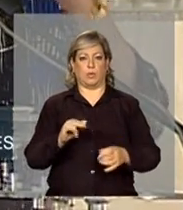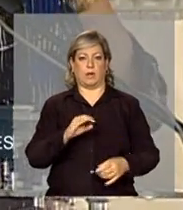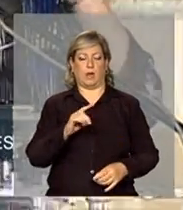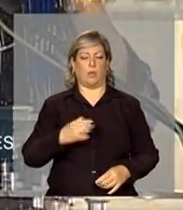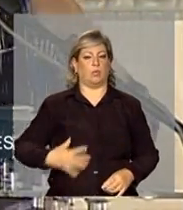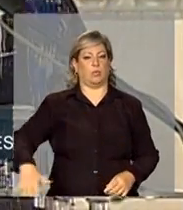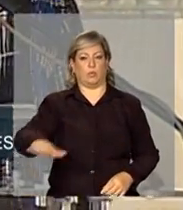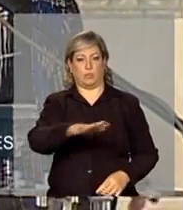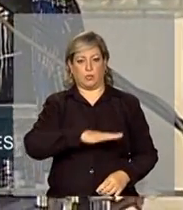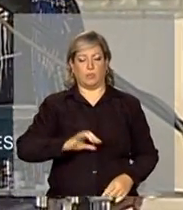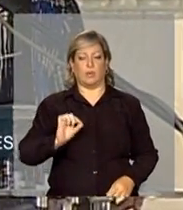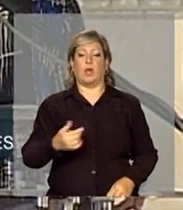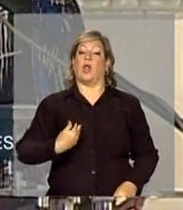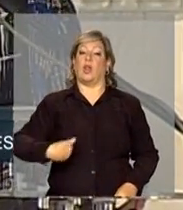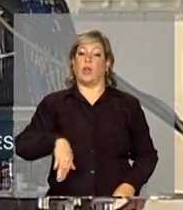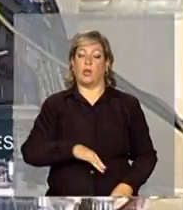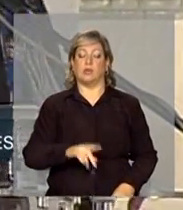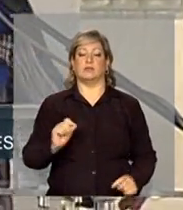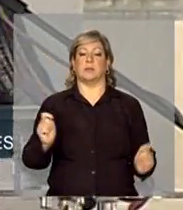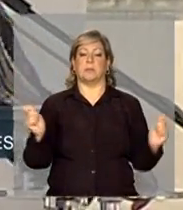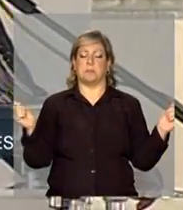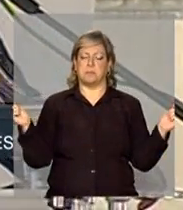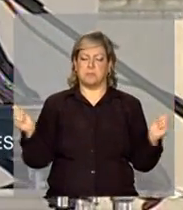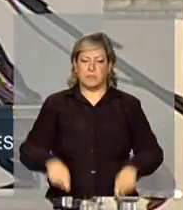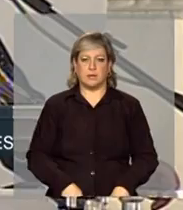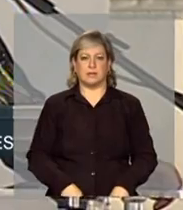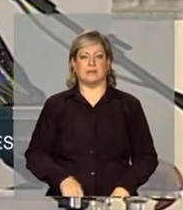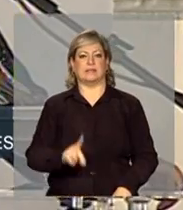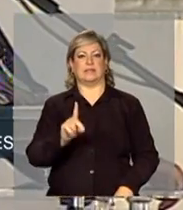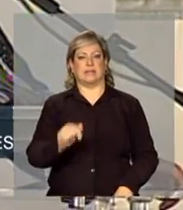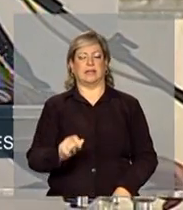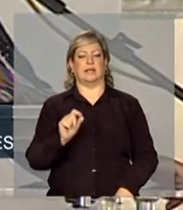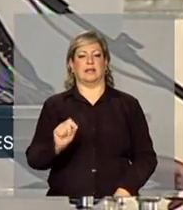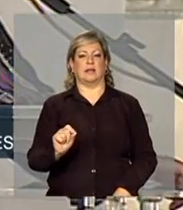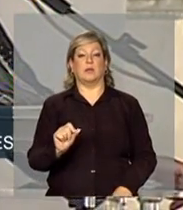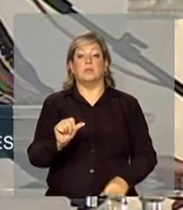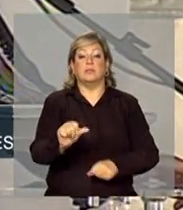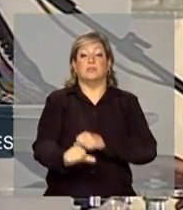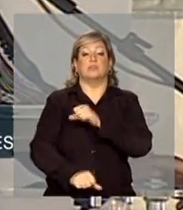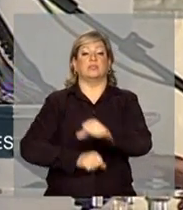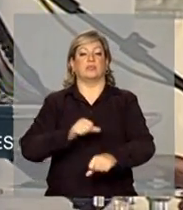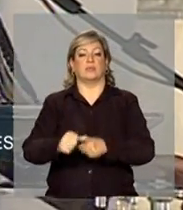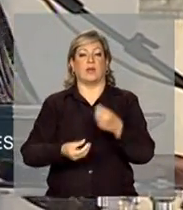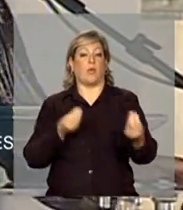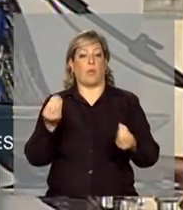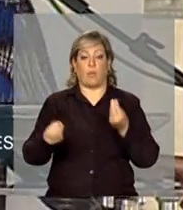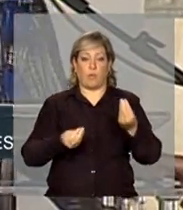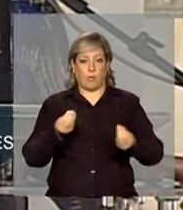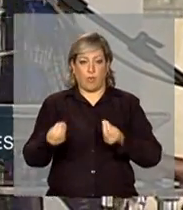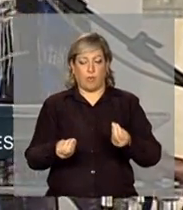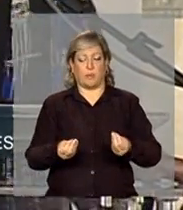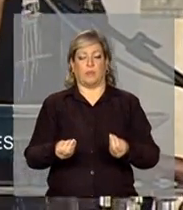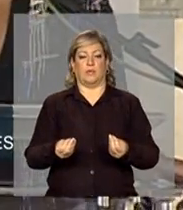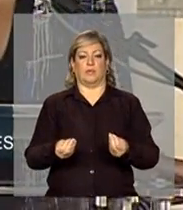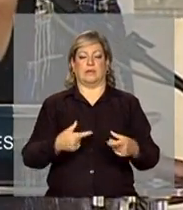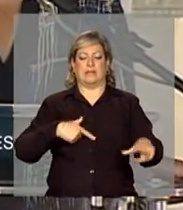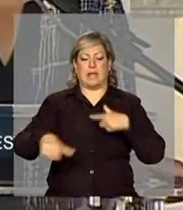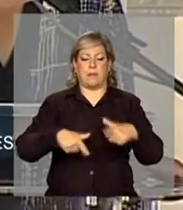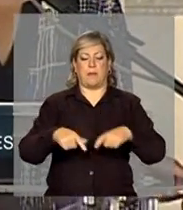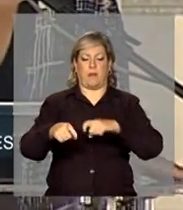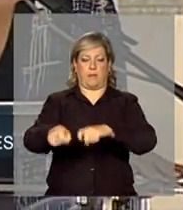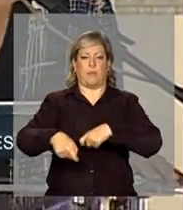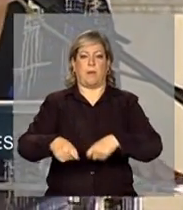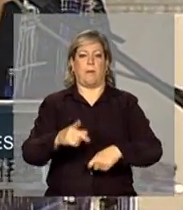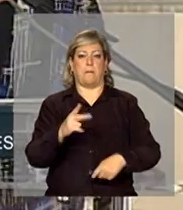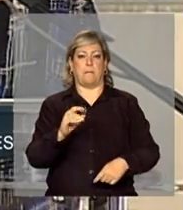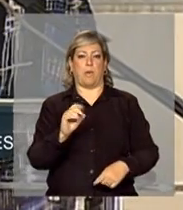nossa, que nós seremos capazes de alterar as condições, tanto de produção